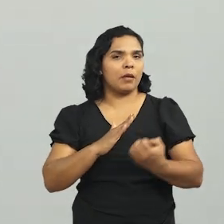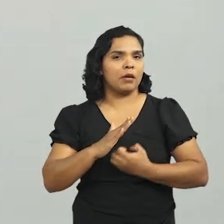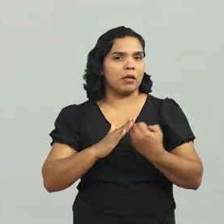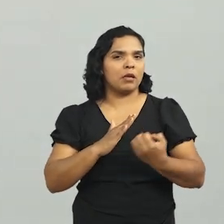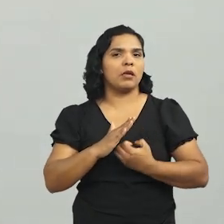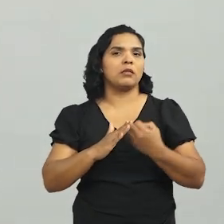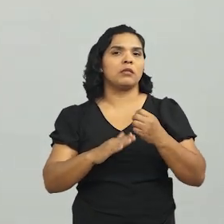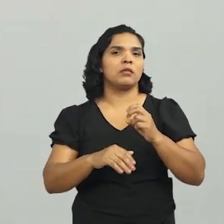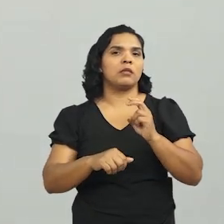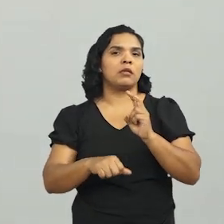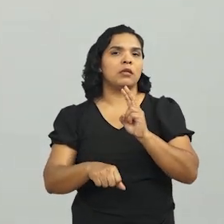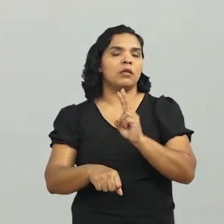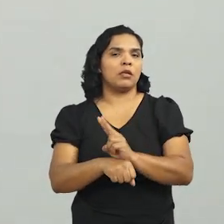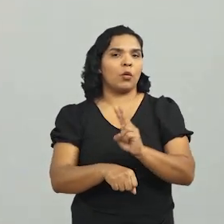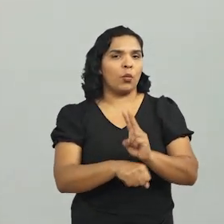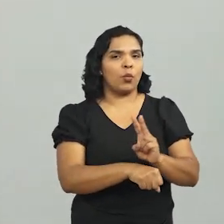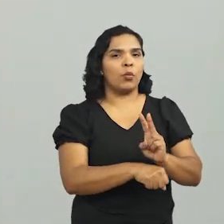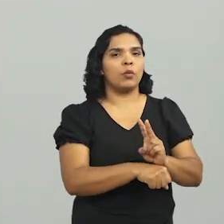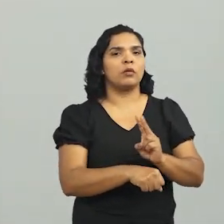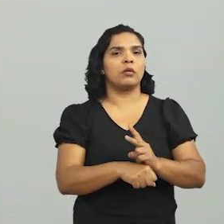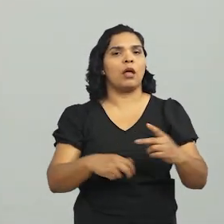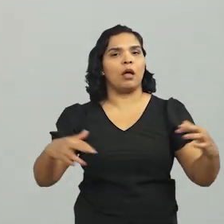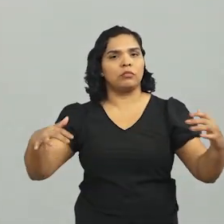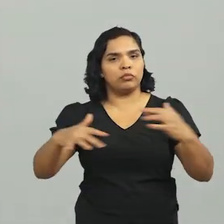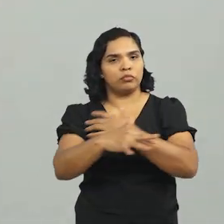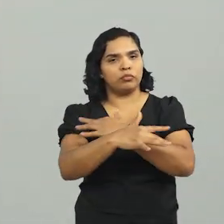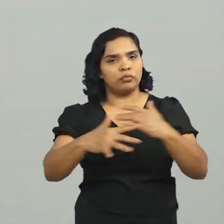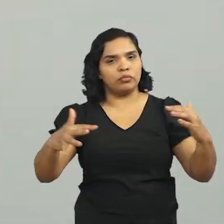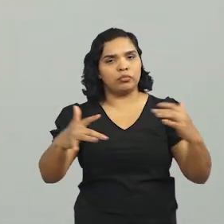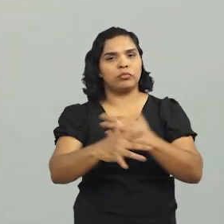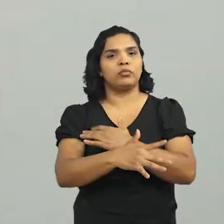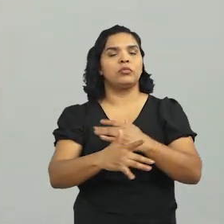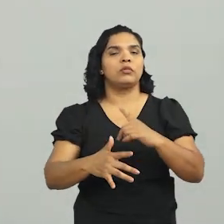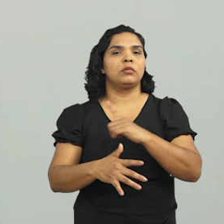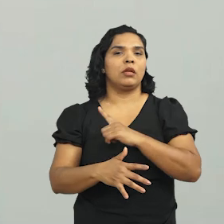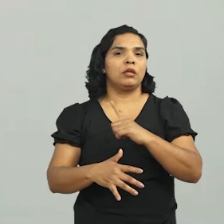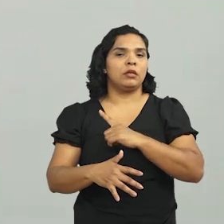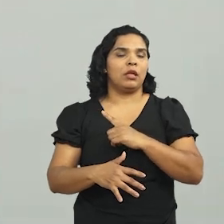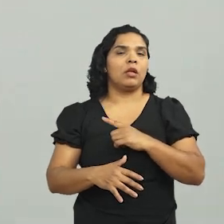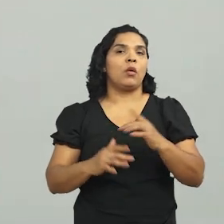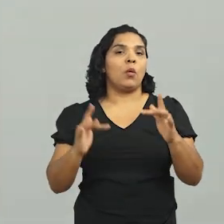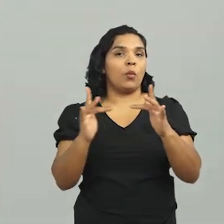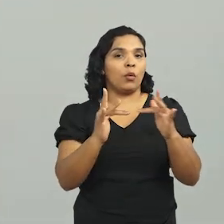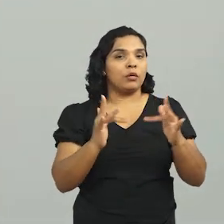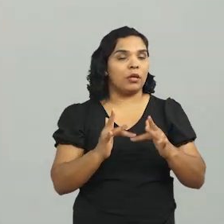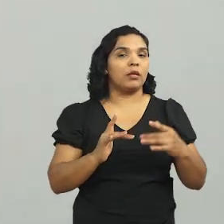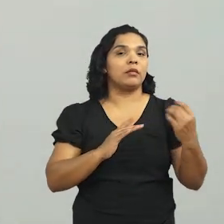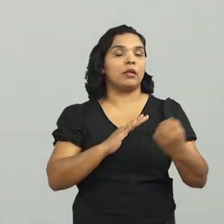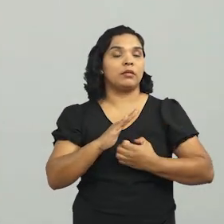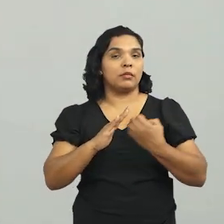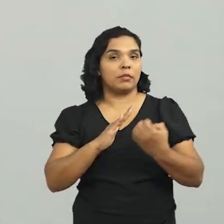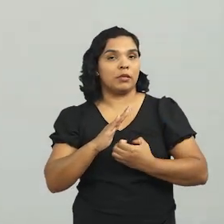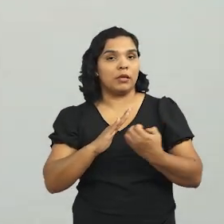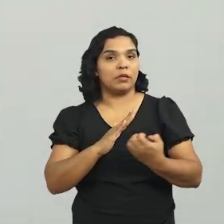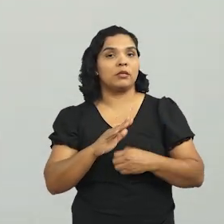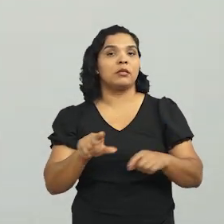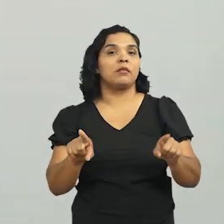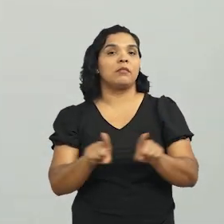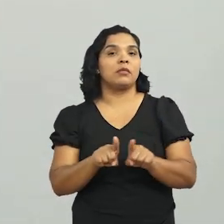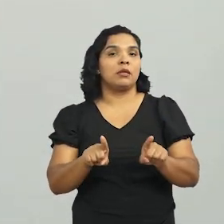empresas, né, que cuidam das nossas rodovias. Então a gente já tem algum contato, né, não só com essas